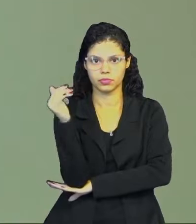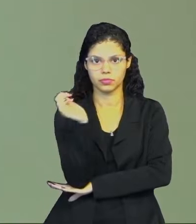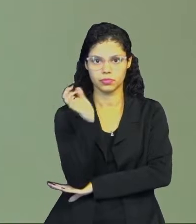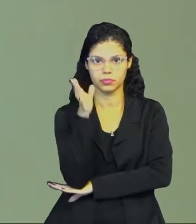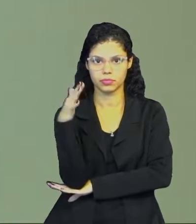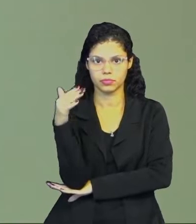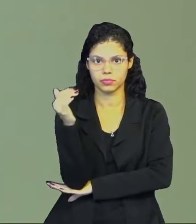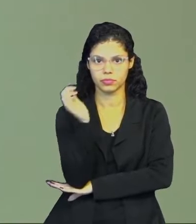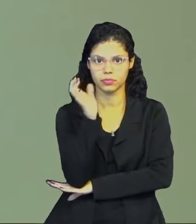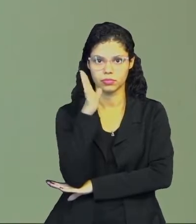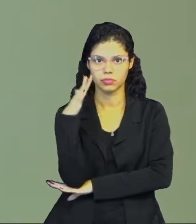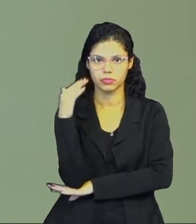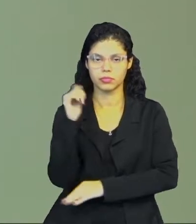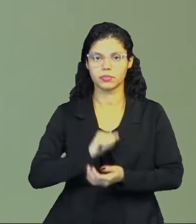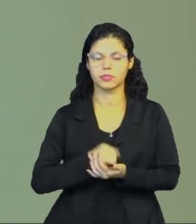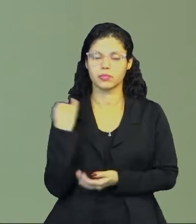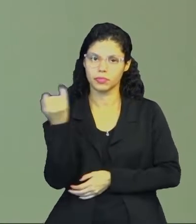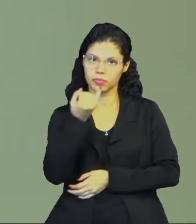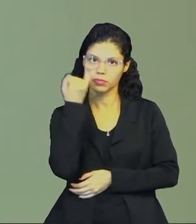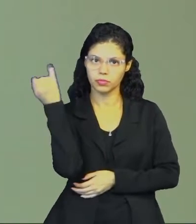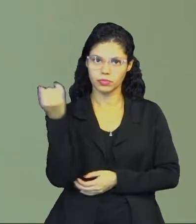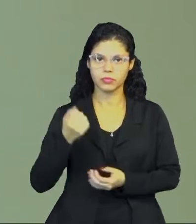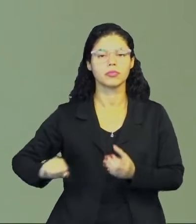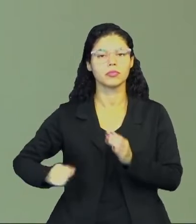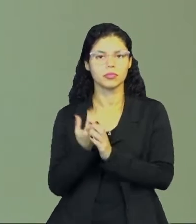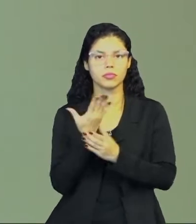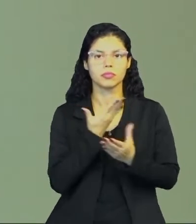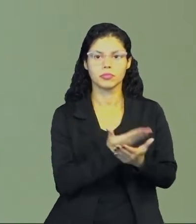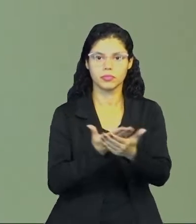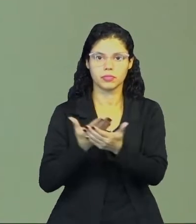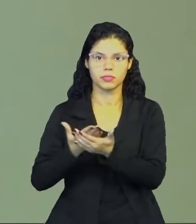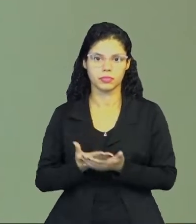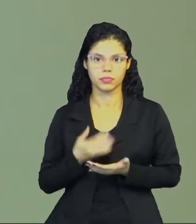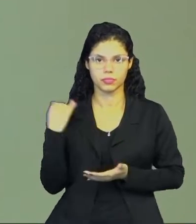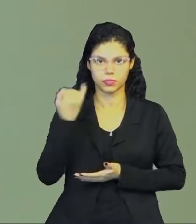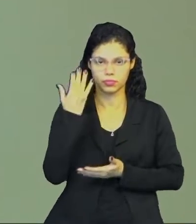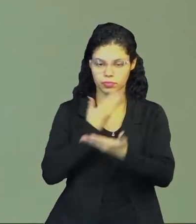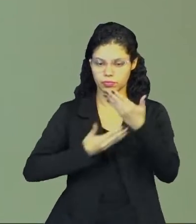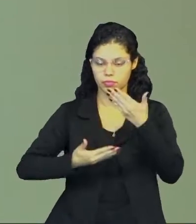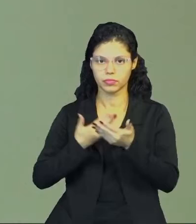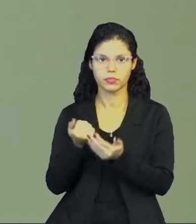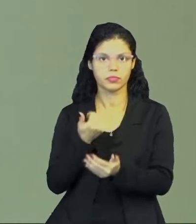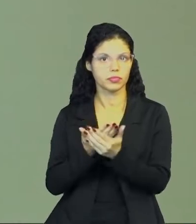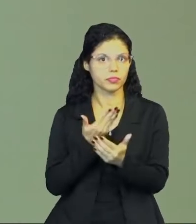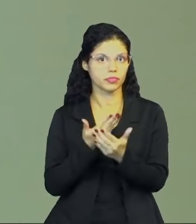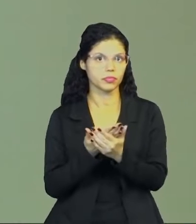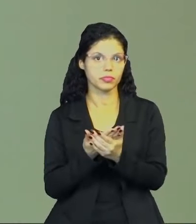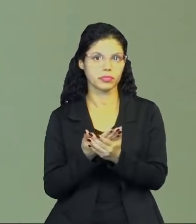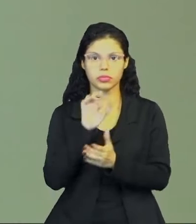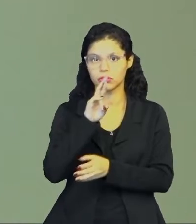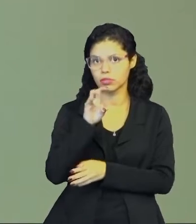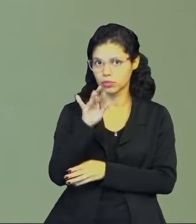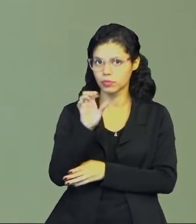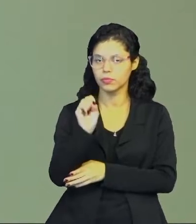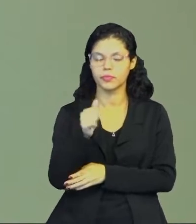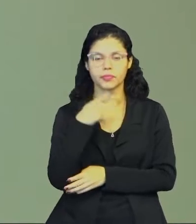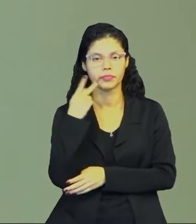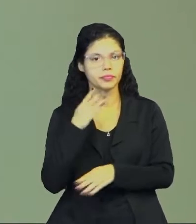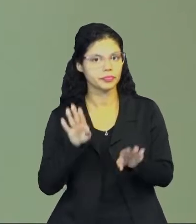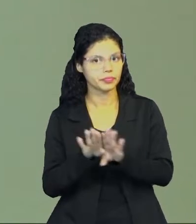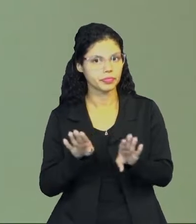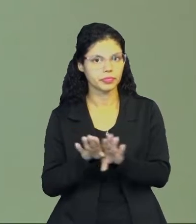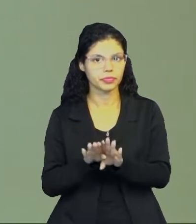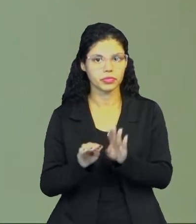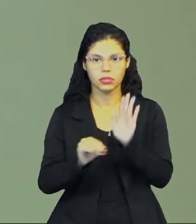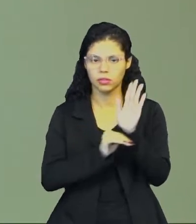importância ecológica e relações ecológicas. Nas aulas anteriores, nós começamos a estudar sobre os reinos. Falamos então